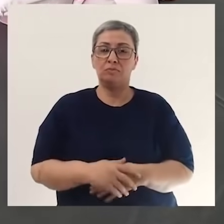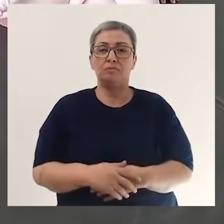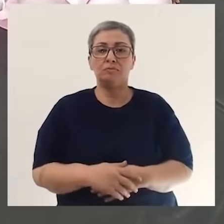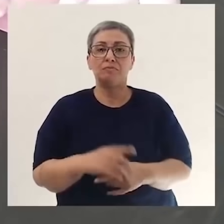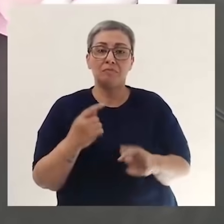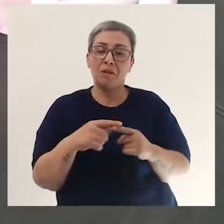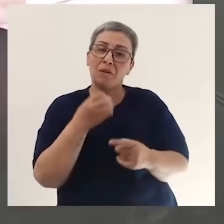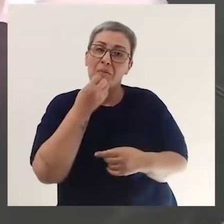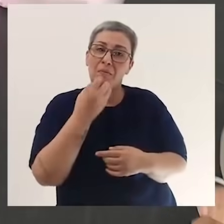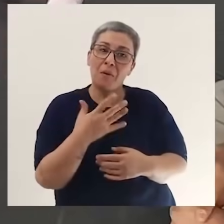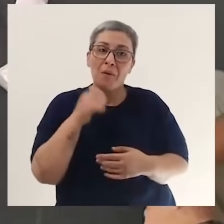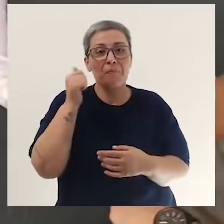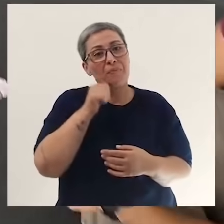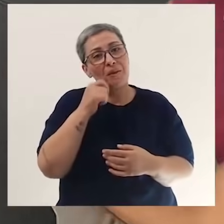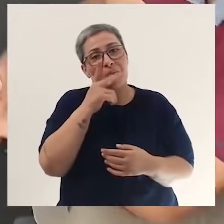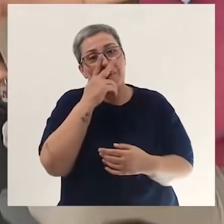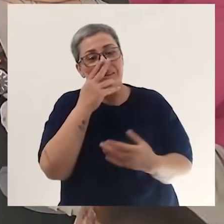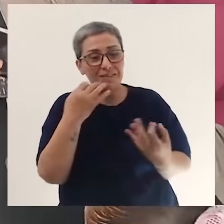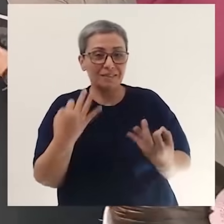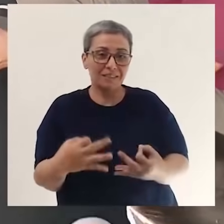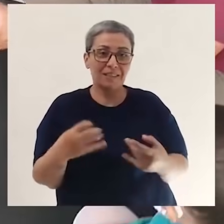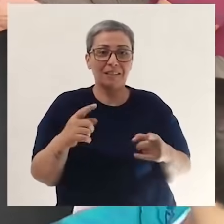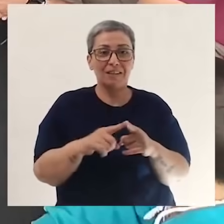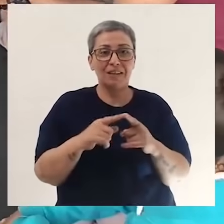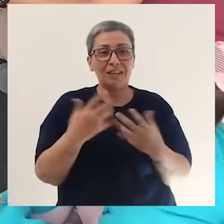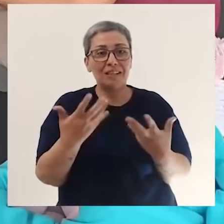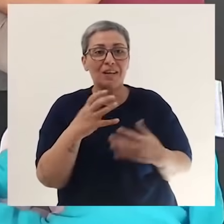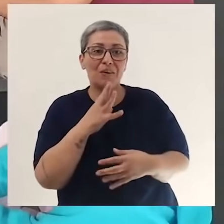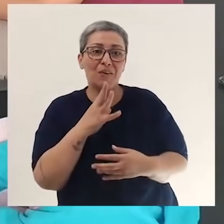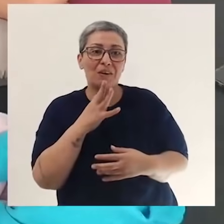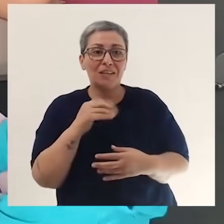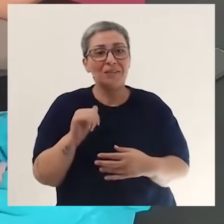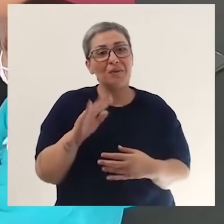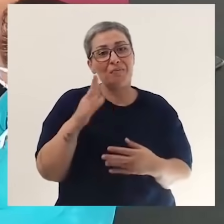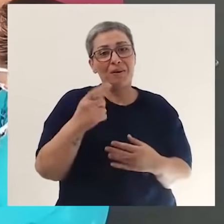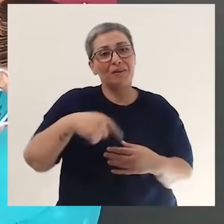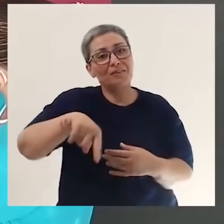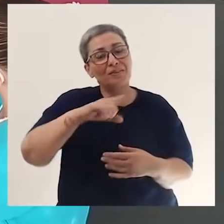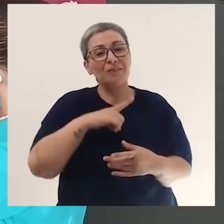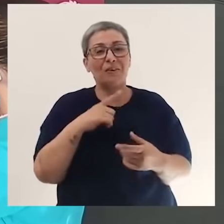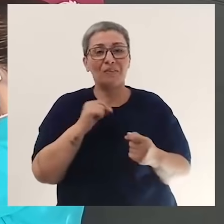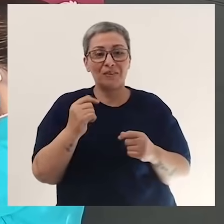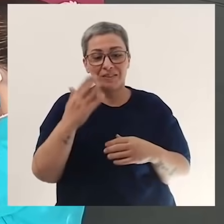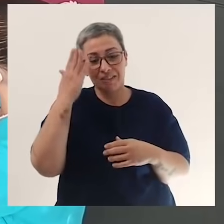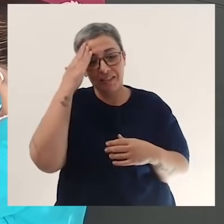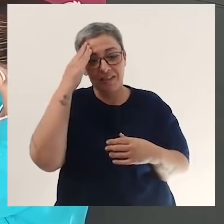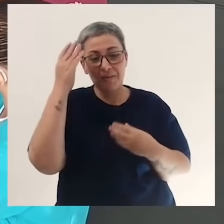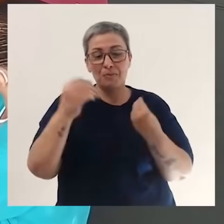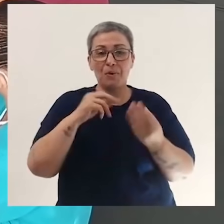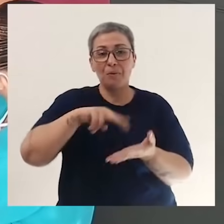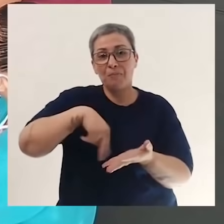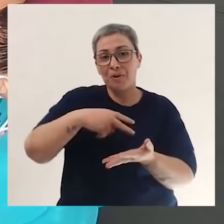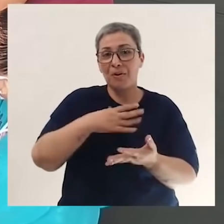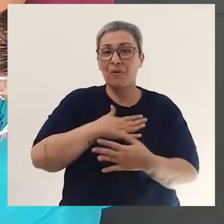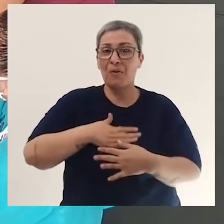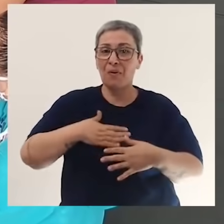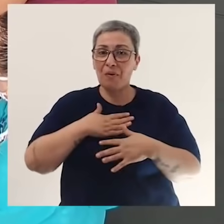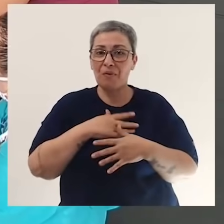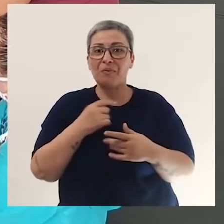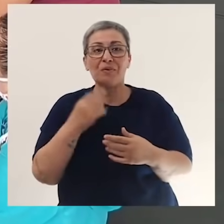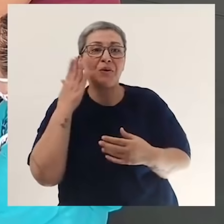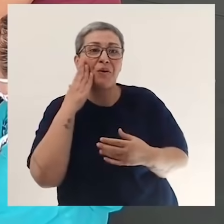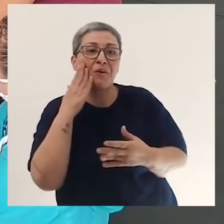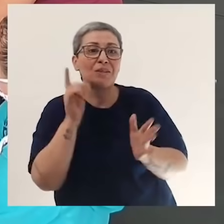bom, meninas. Eu acho que é isso, né? A gente só queria conhecer um pouquinho mais de vocês, saber por que vocês fazem balé, saber se